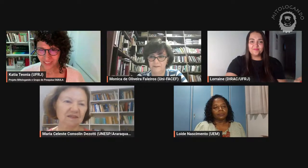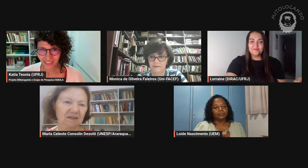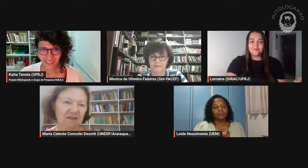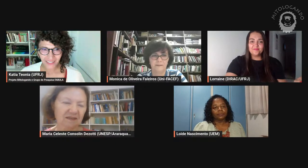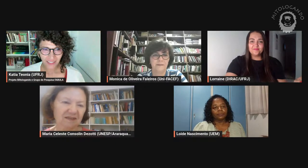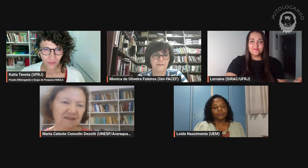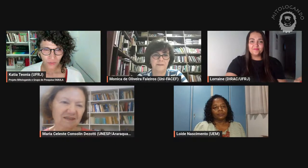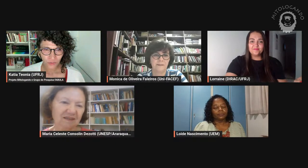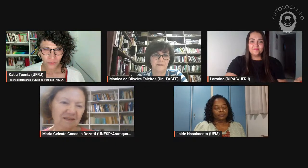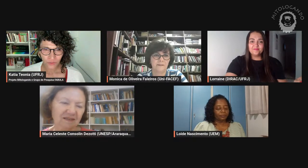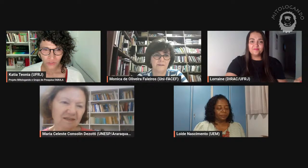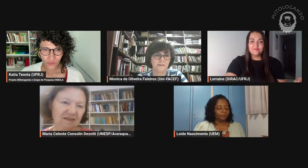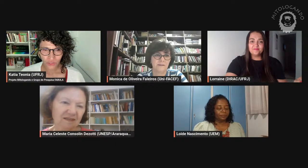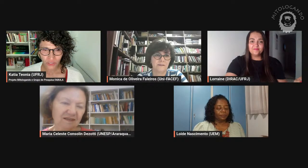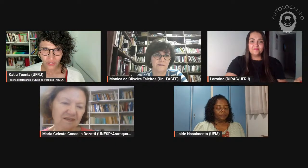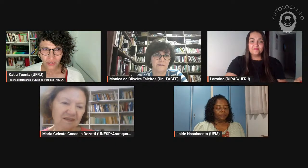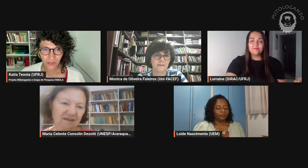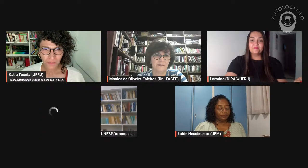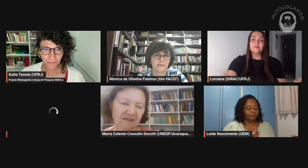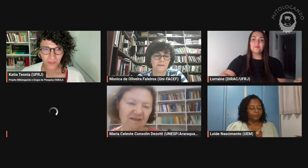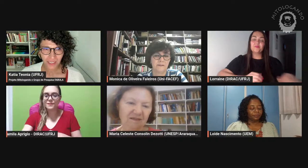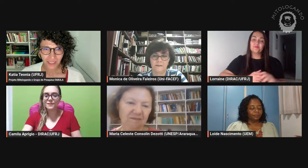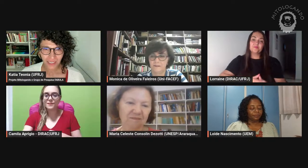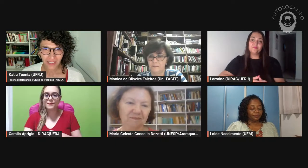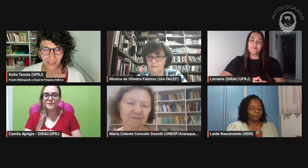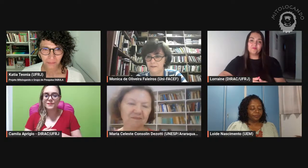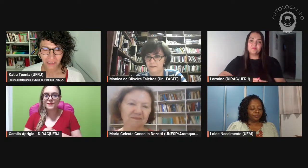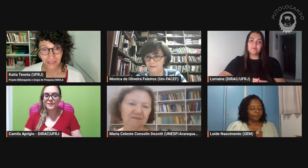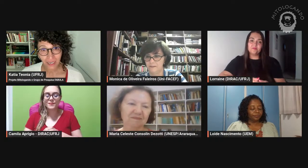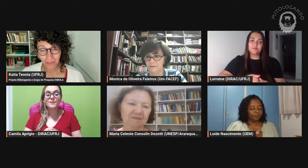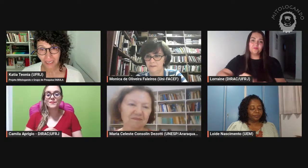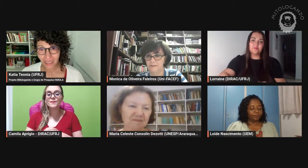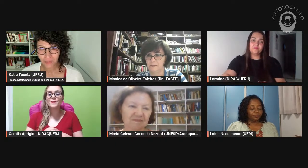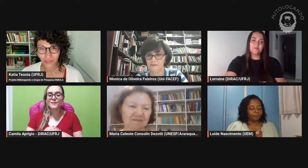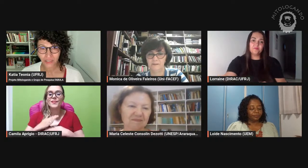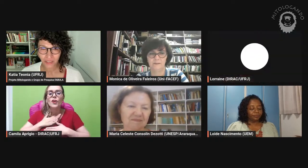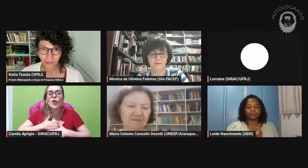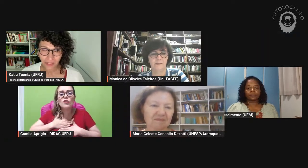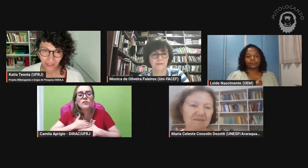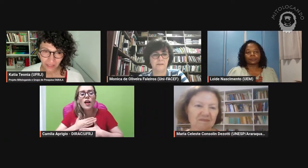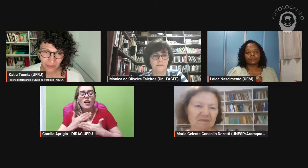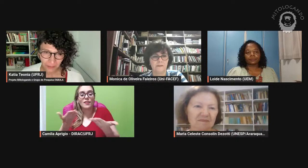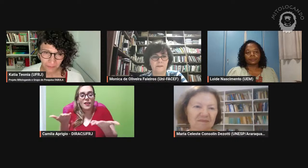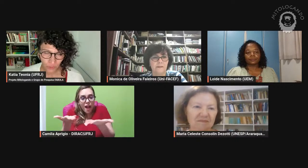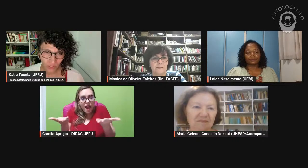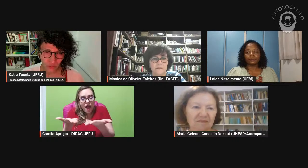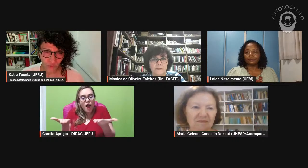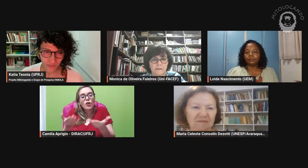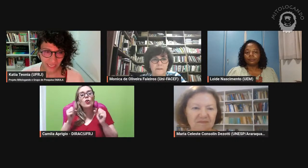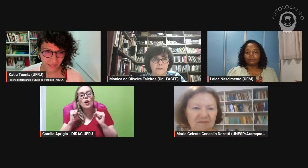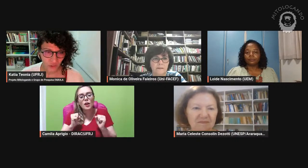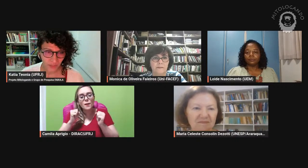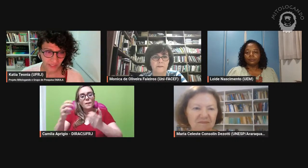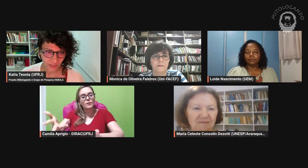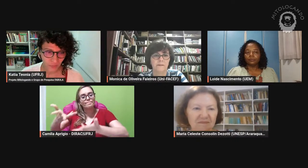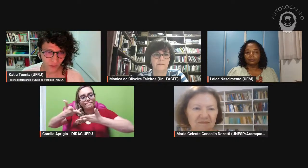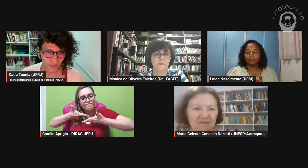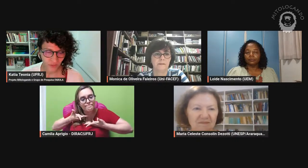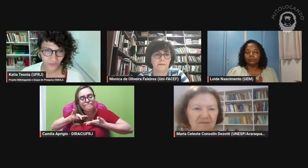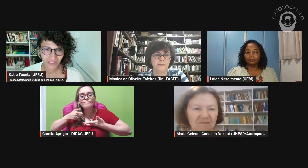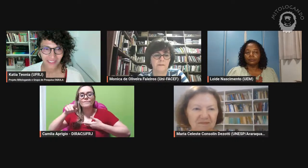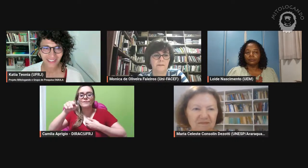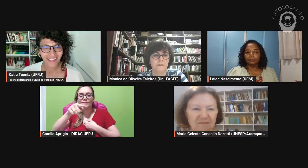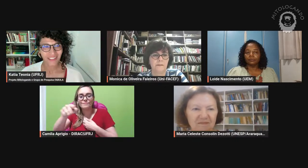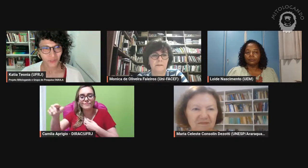gostaria então de passar a palavra as nossas convidadas que elas